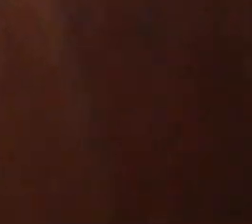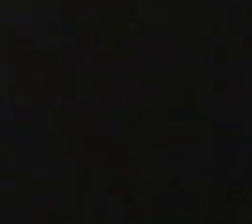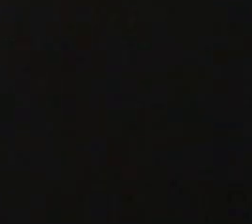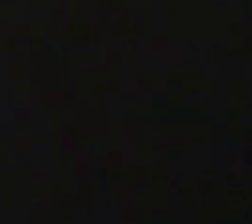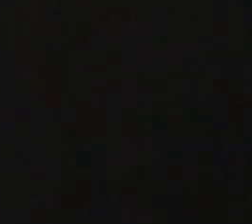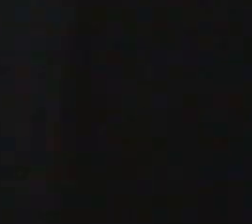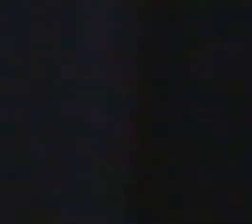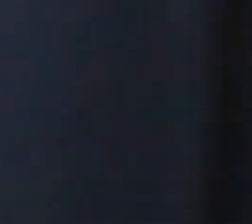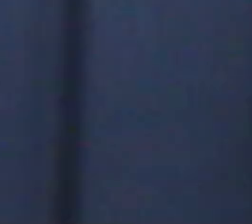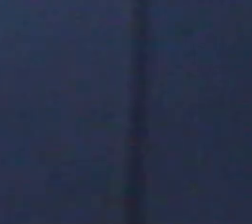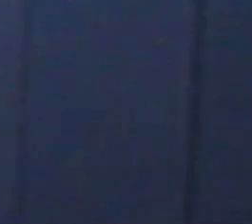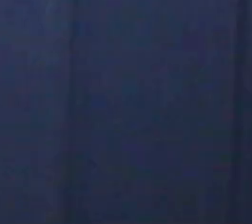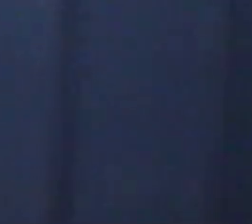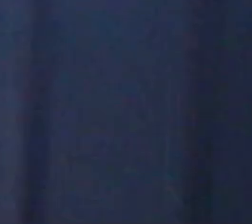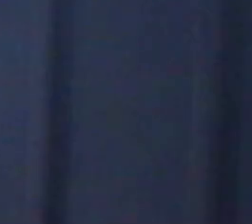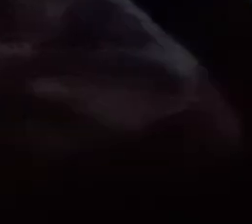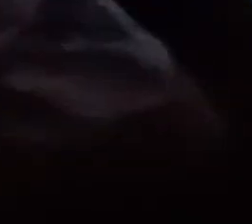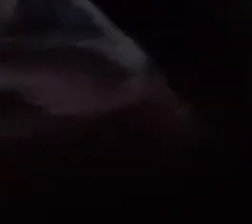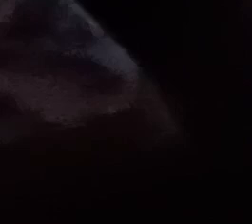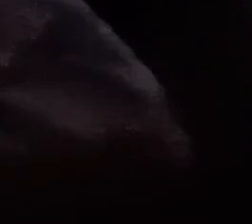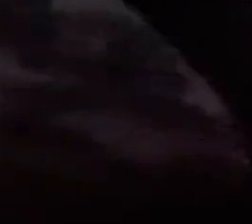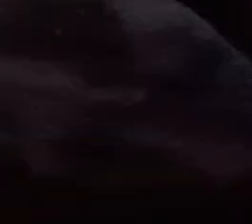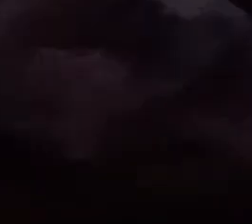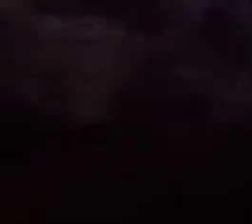Querida. Gravando. Tem uma pergunta.